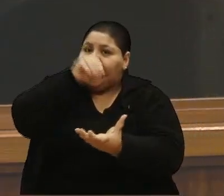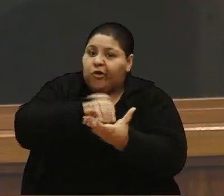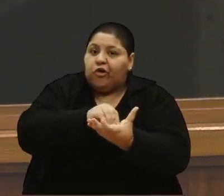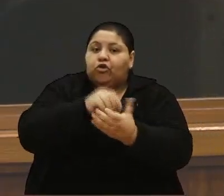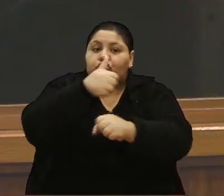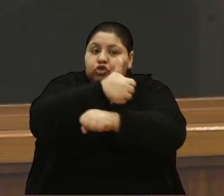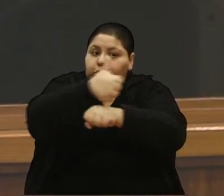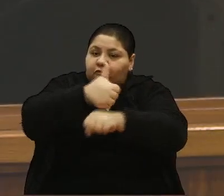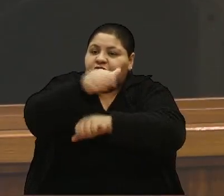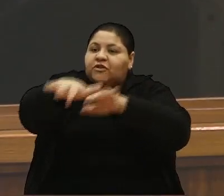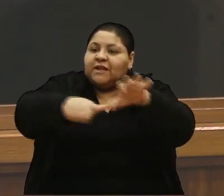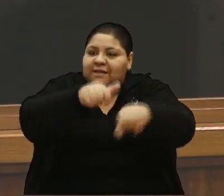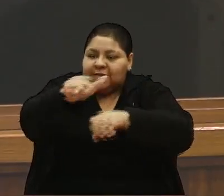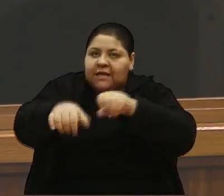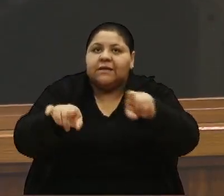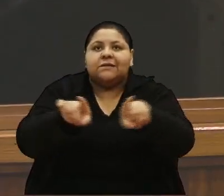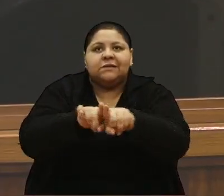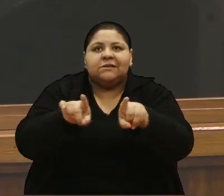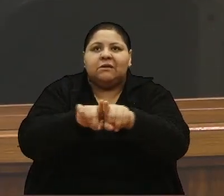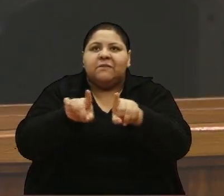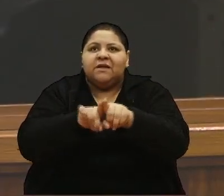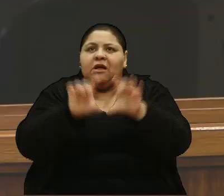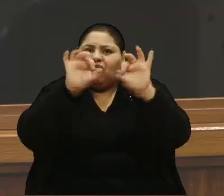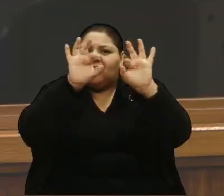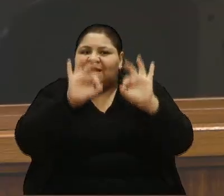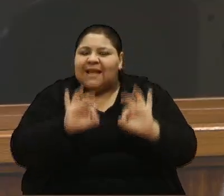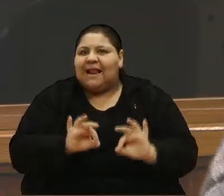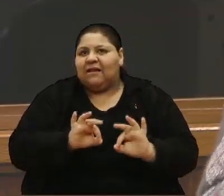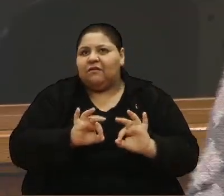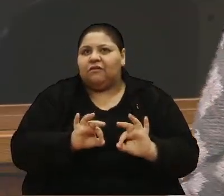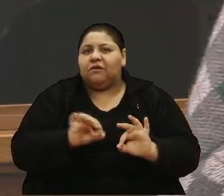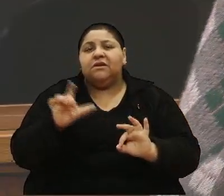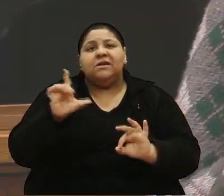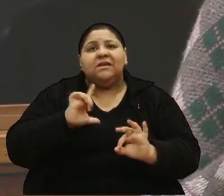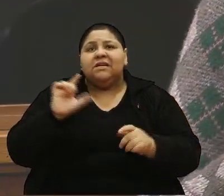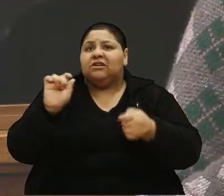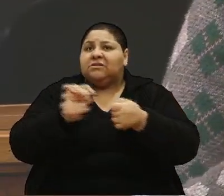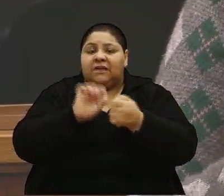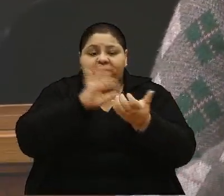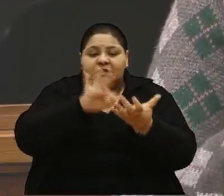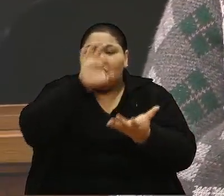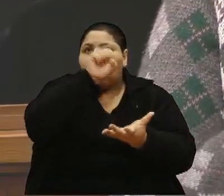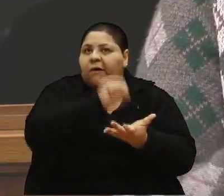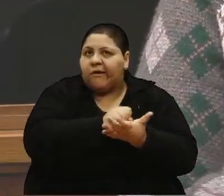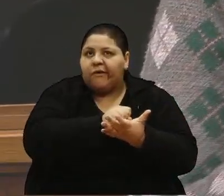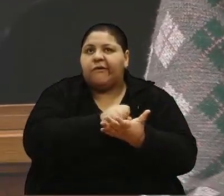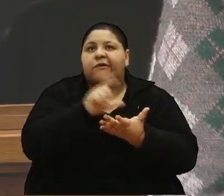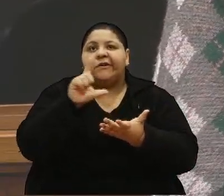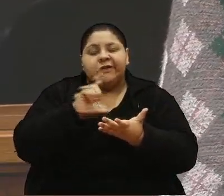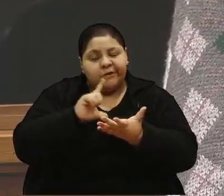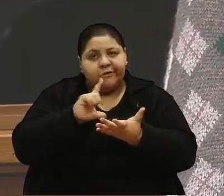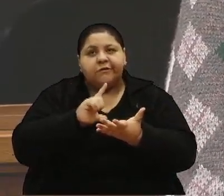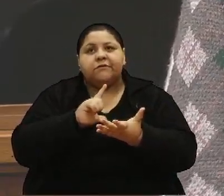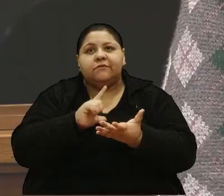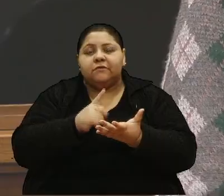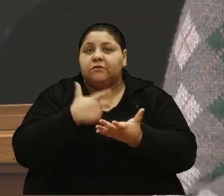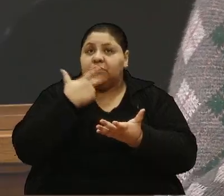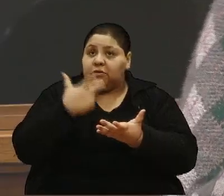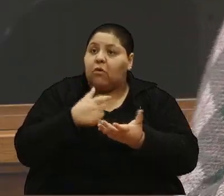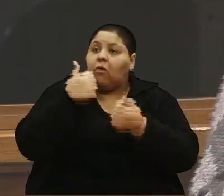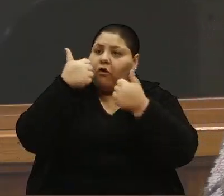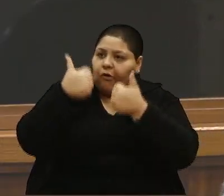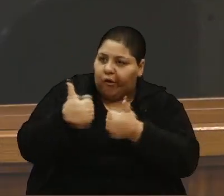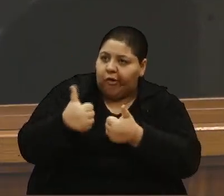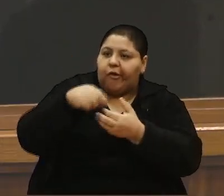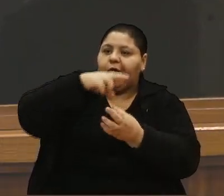catadores, e ter um mapeamento disso. Tem que fazer um cadastro, tem que dizer, beleza,